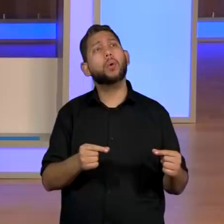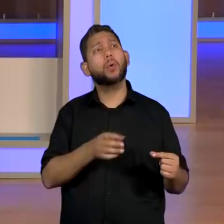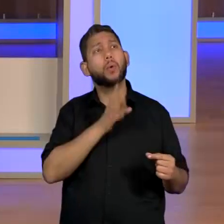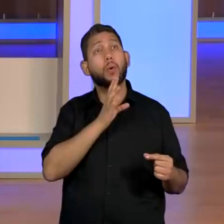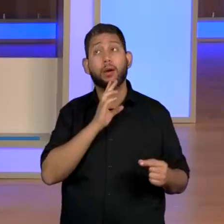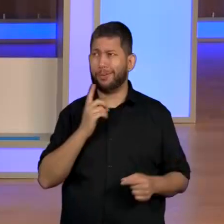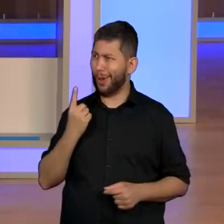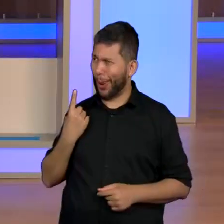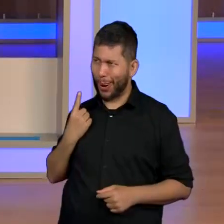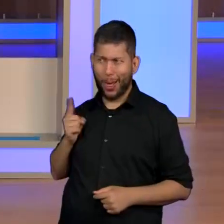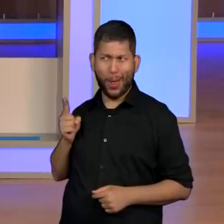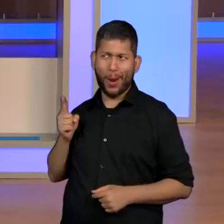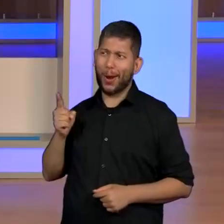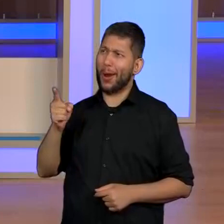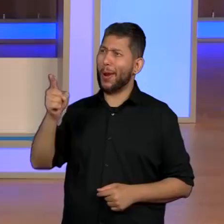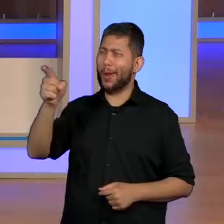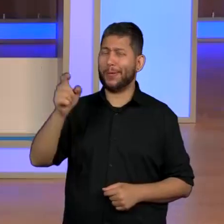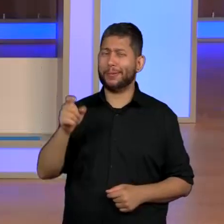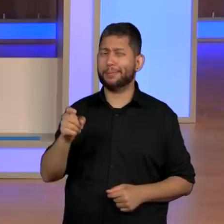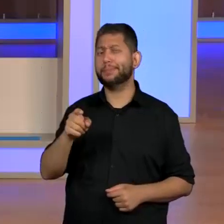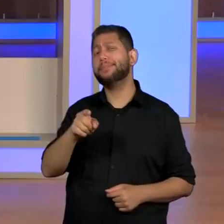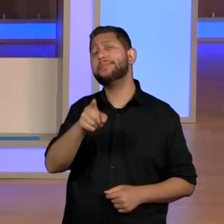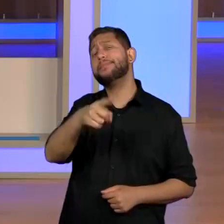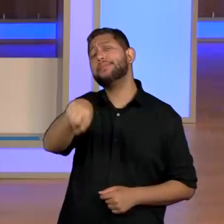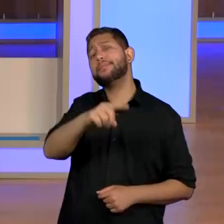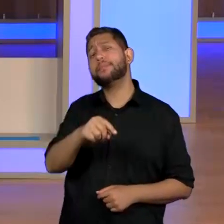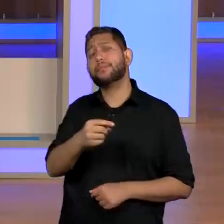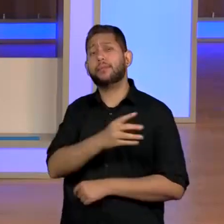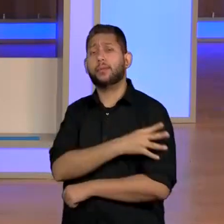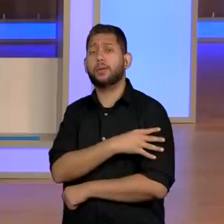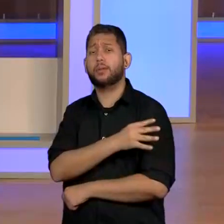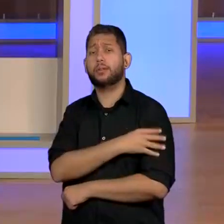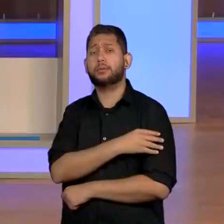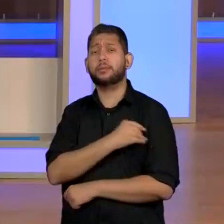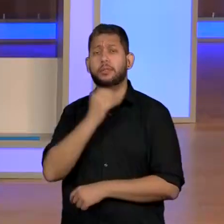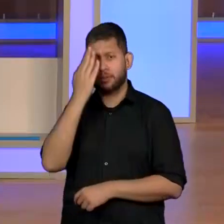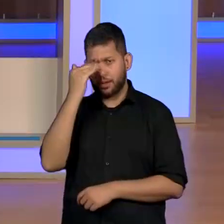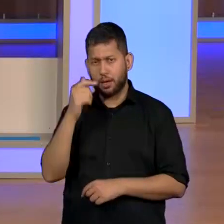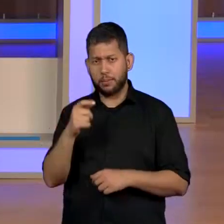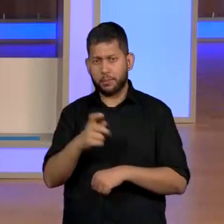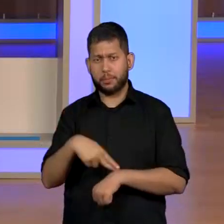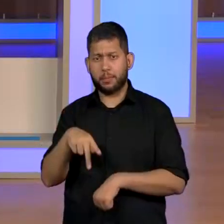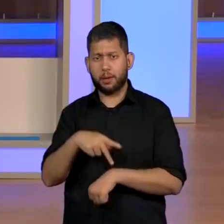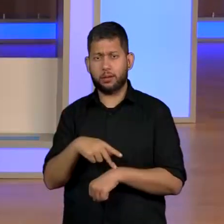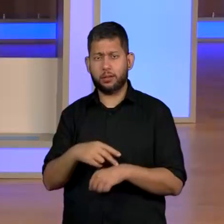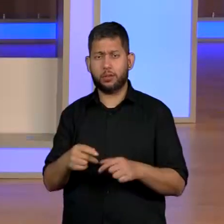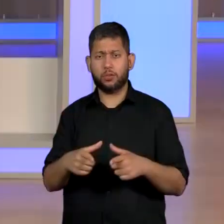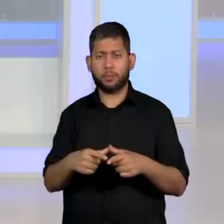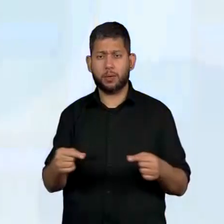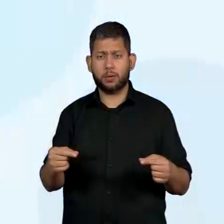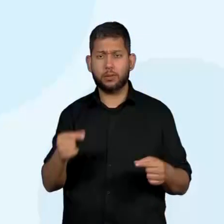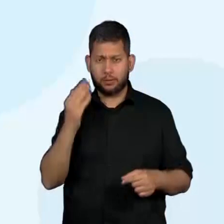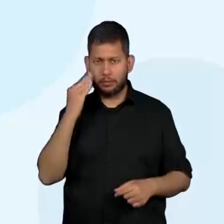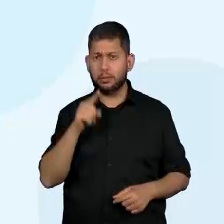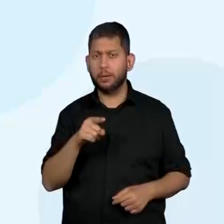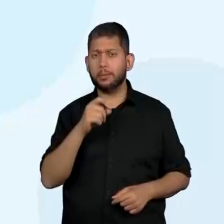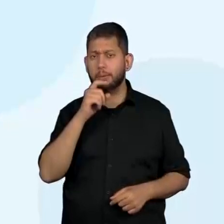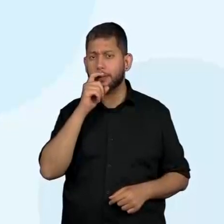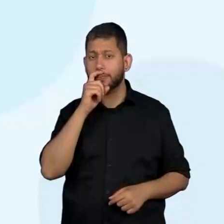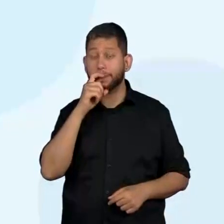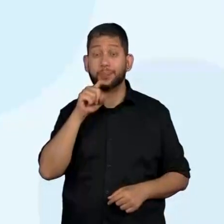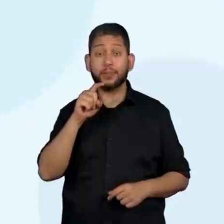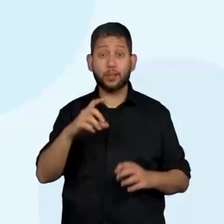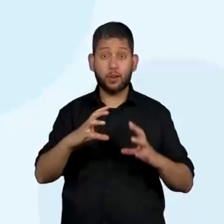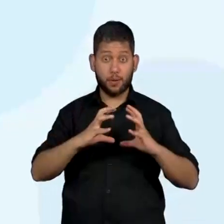é longe Será que a galera do quarto ano já sabe identificar Onde está o Japão no mapa eu sei que se a gente